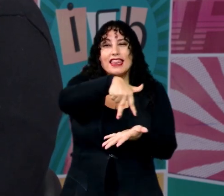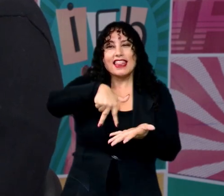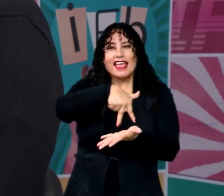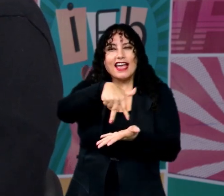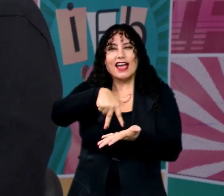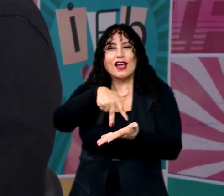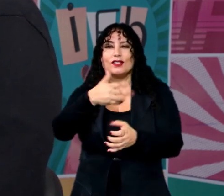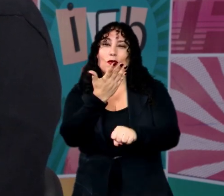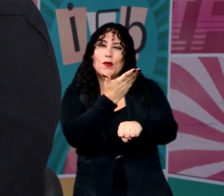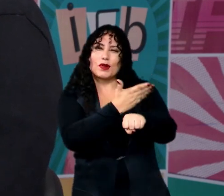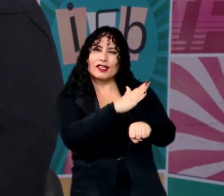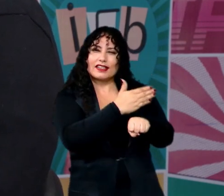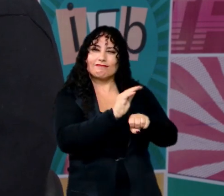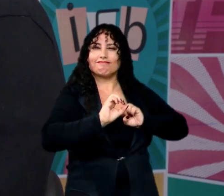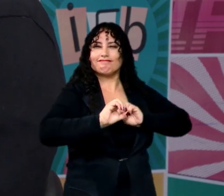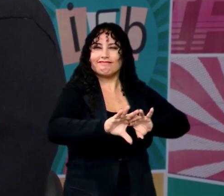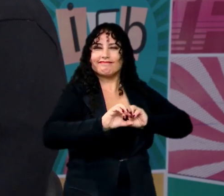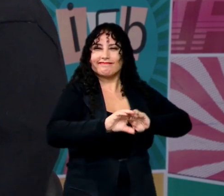como coreógrafa,